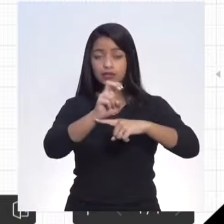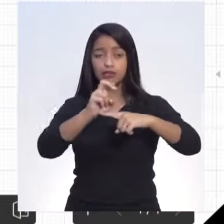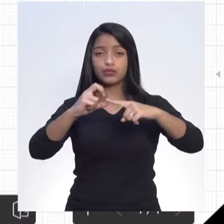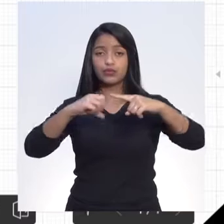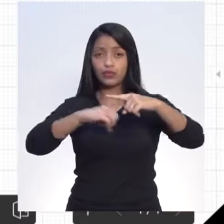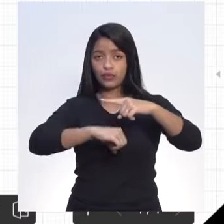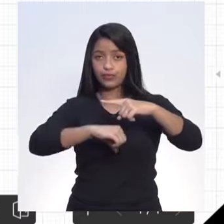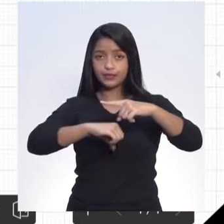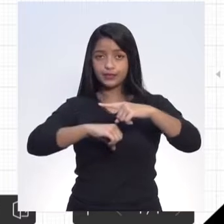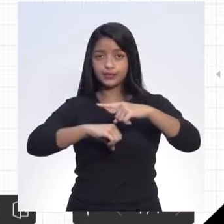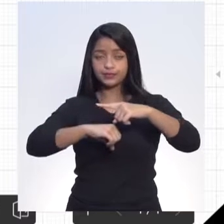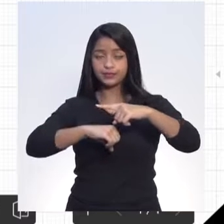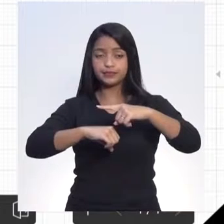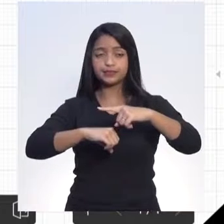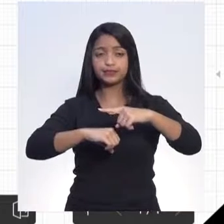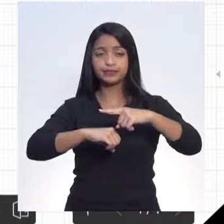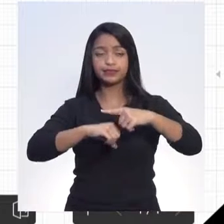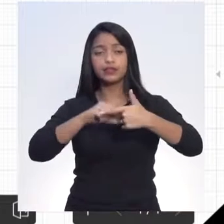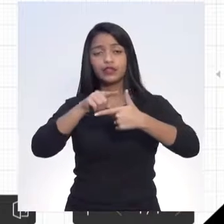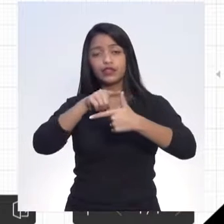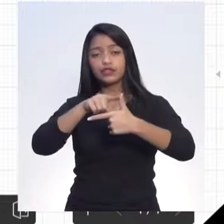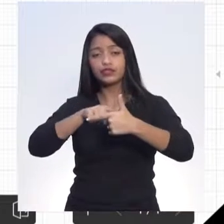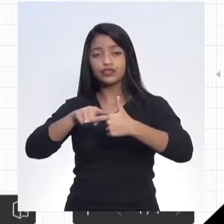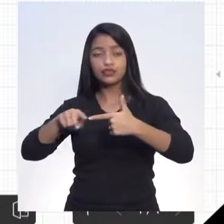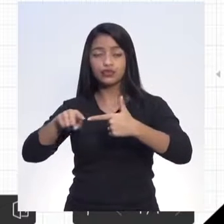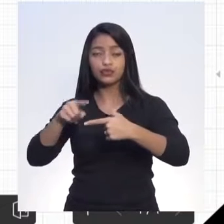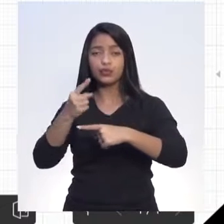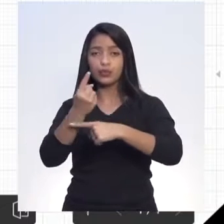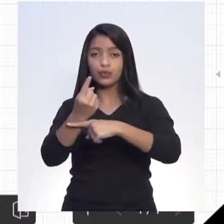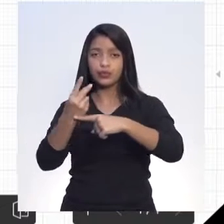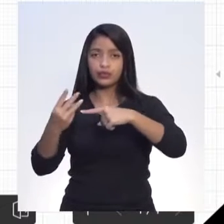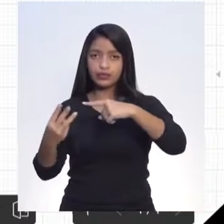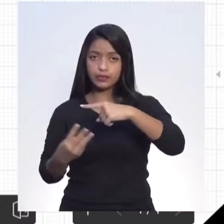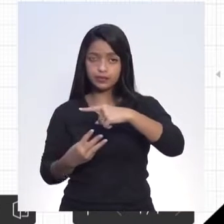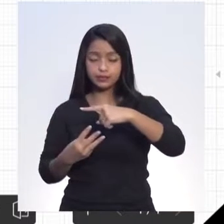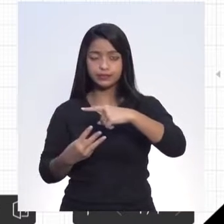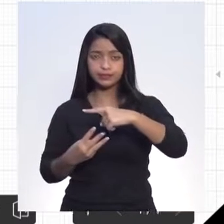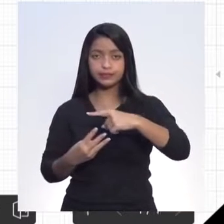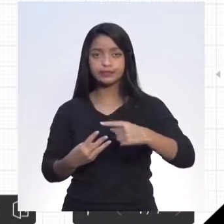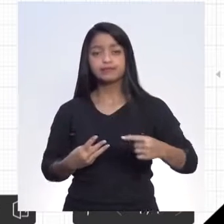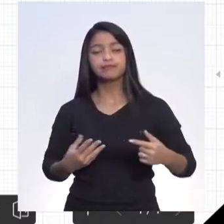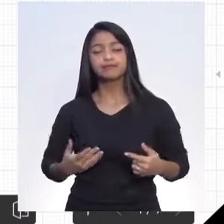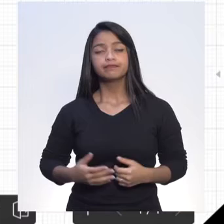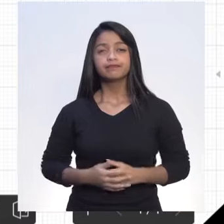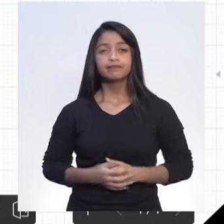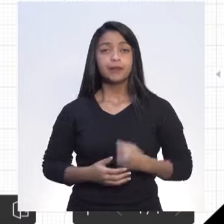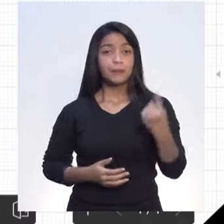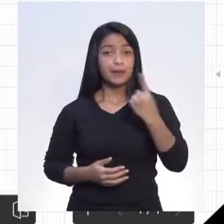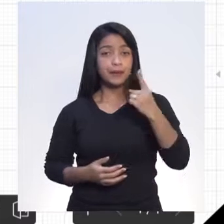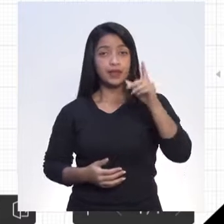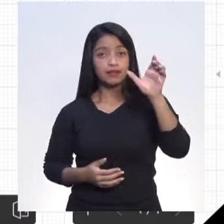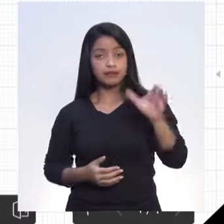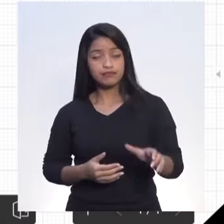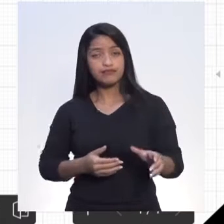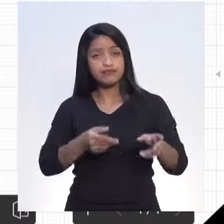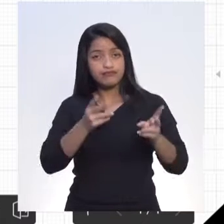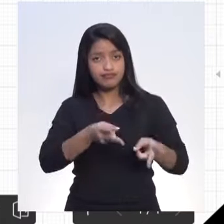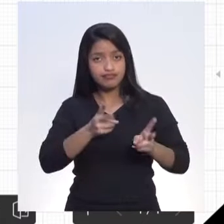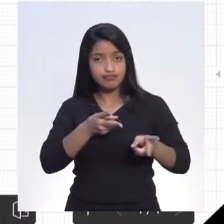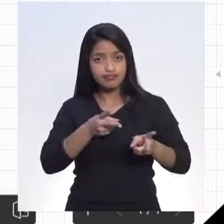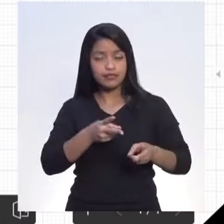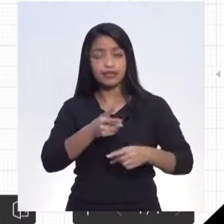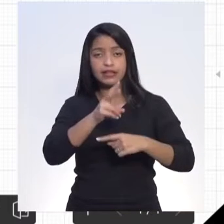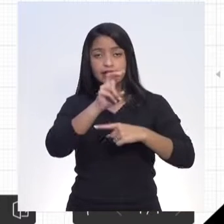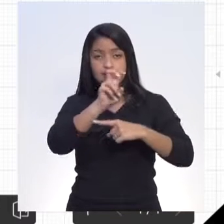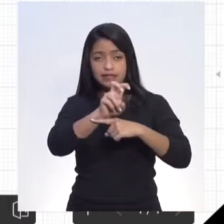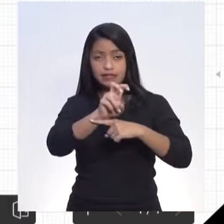5 sobre 9 que divide 1/3. Então, vamos lá. Mantém a primeira.